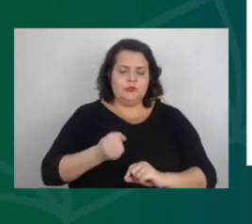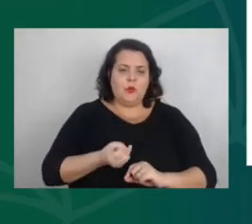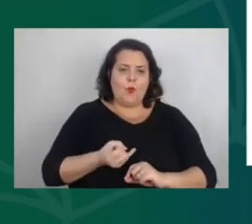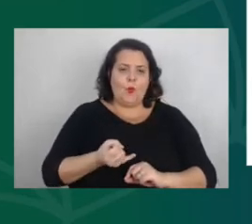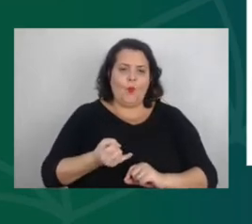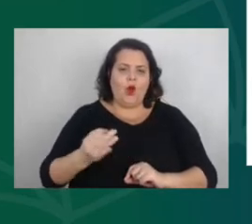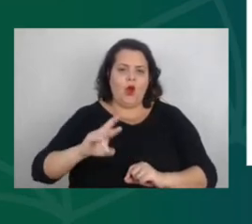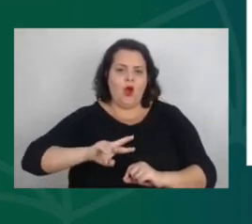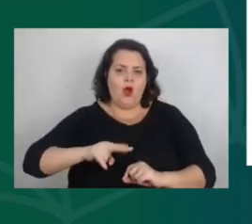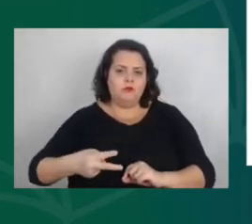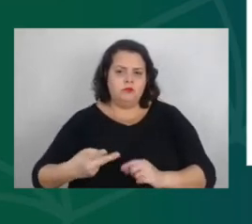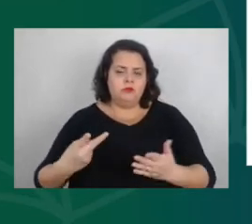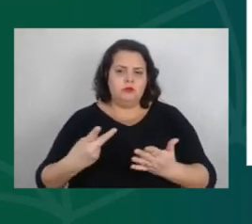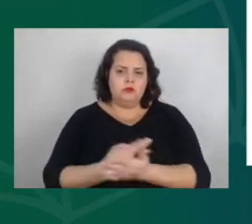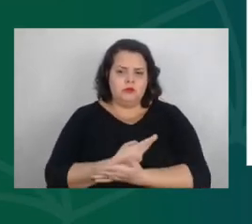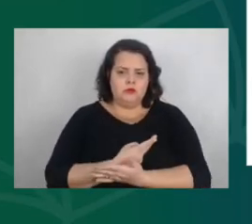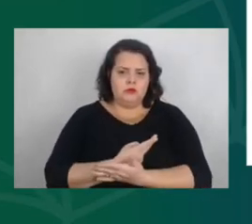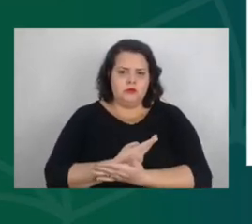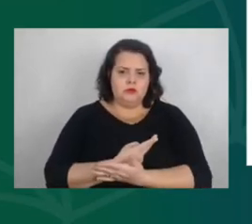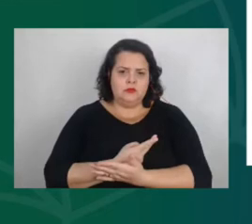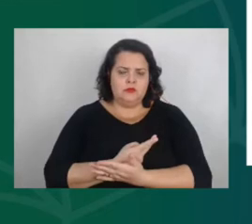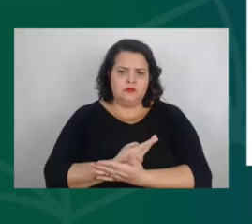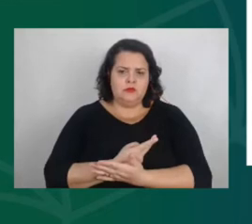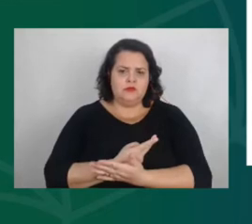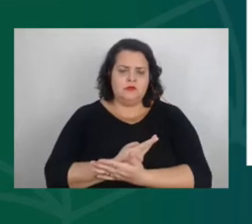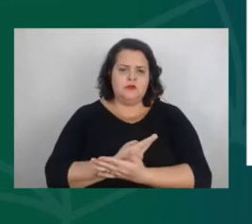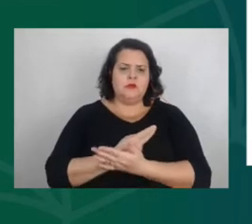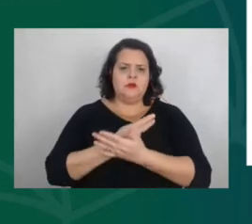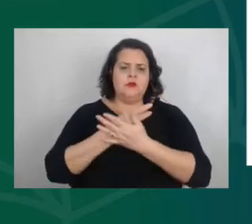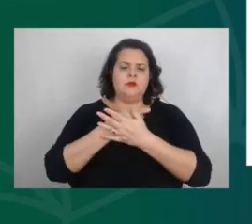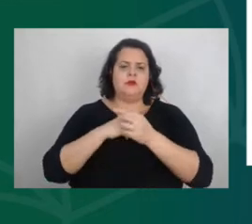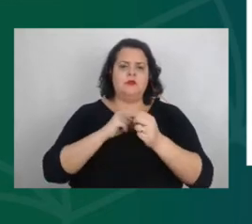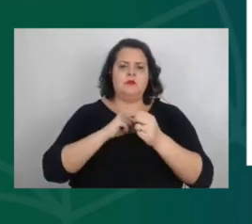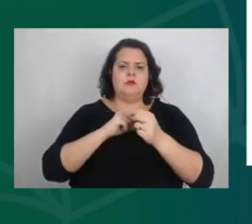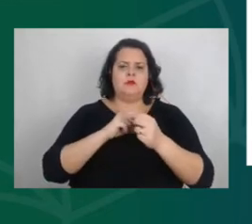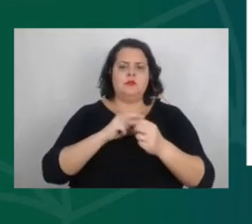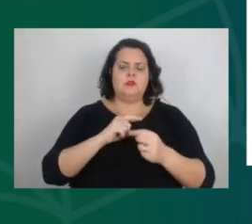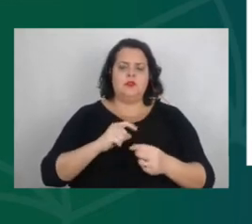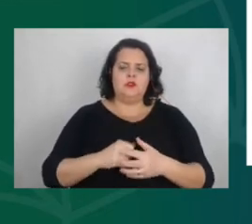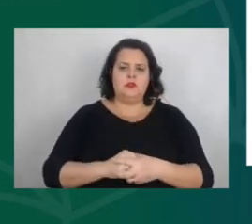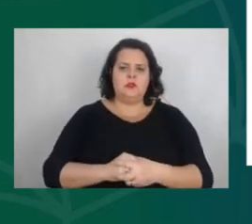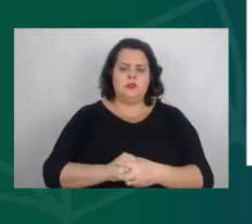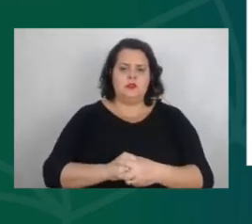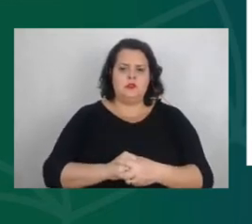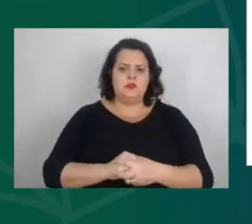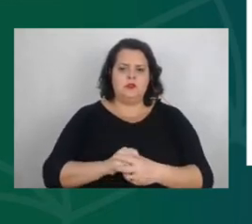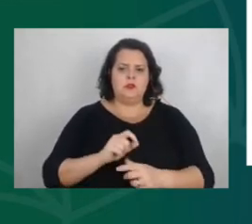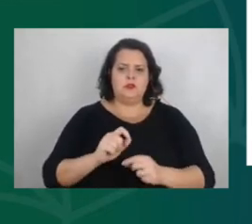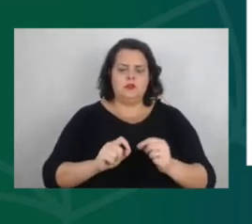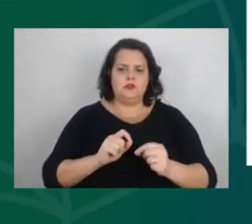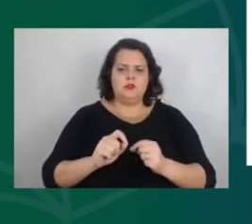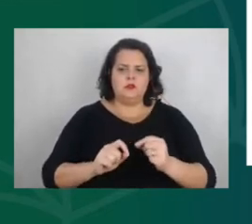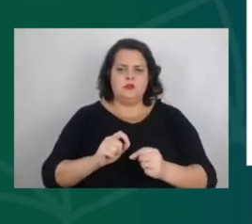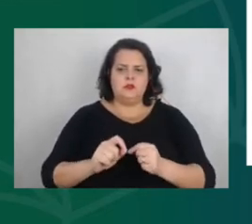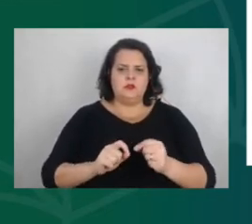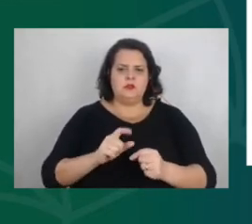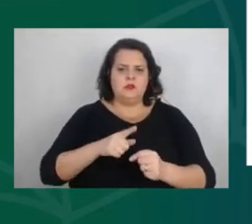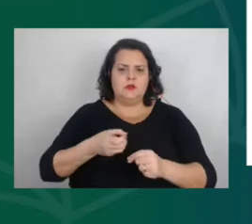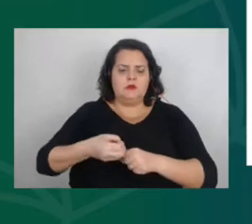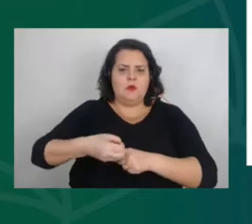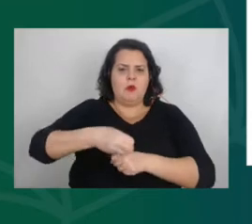Essas proteínas ou estão expressas em maior quantidade ou em quantidade, mas a molécula do